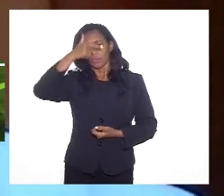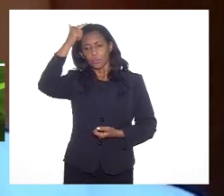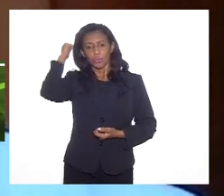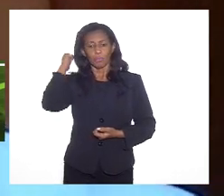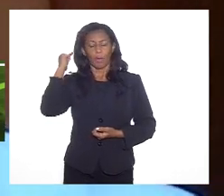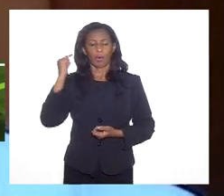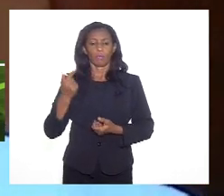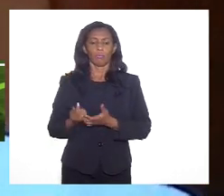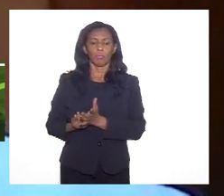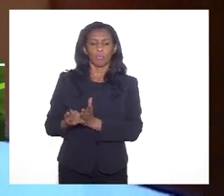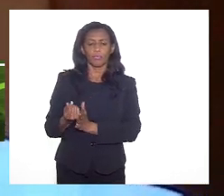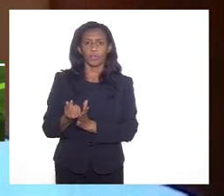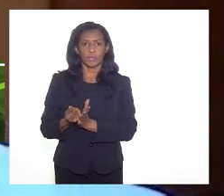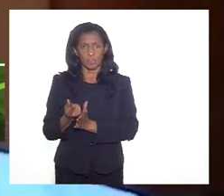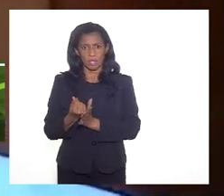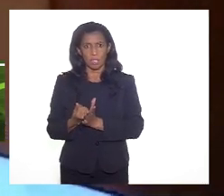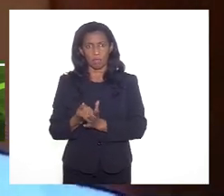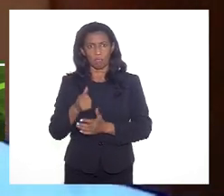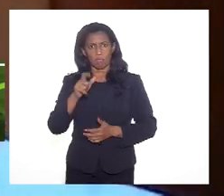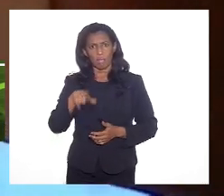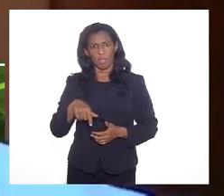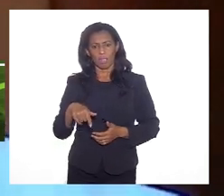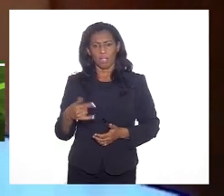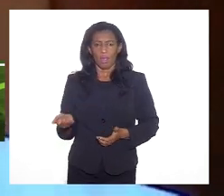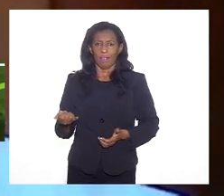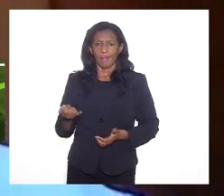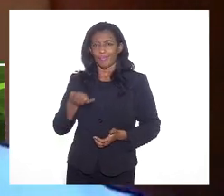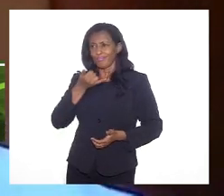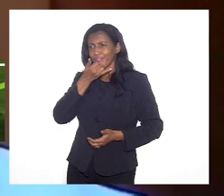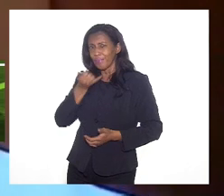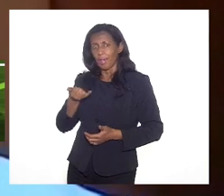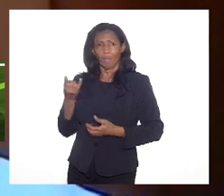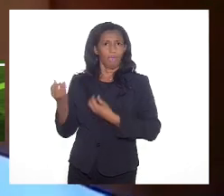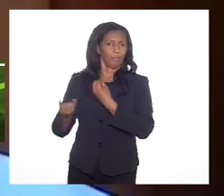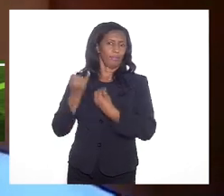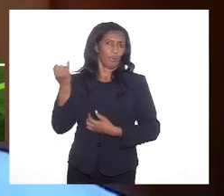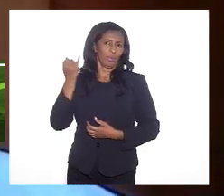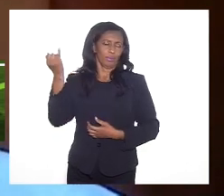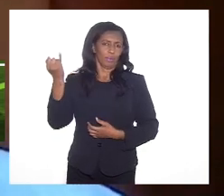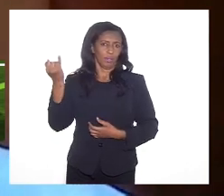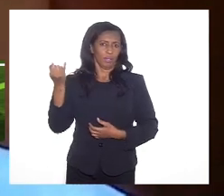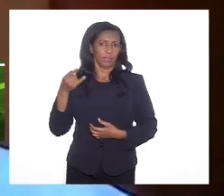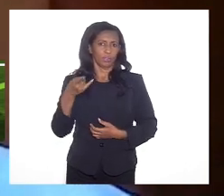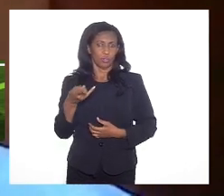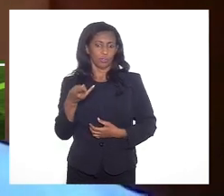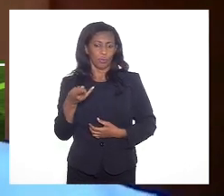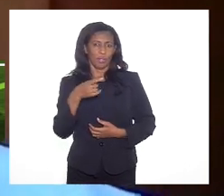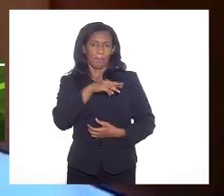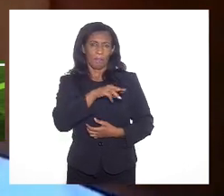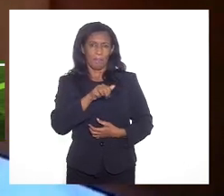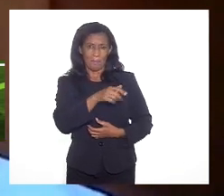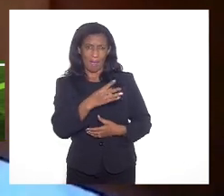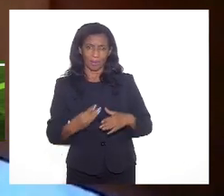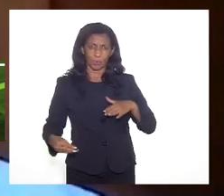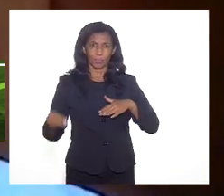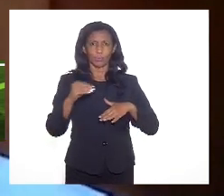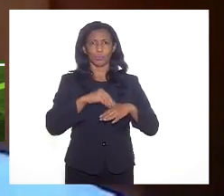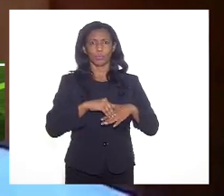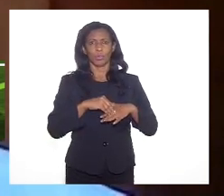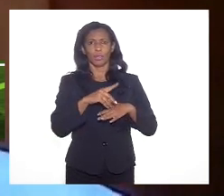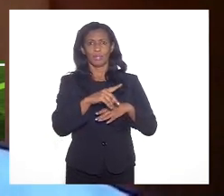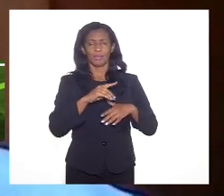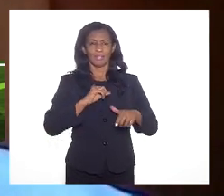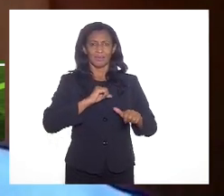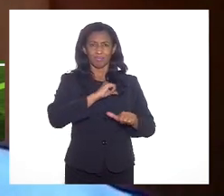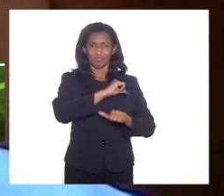ele é inevitavelmente deficitário. E com essa segregação de massas, né, se promoveu